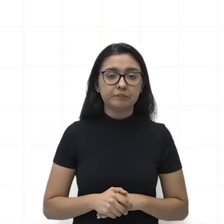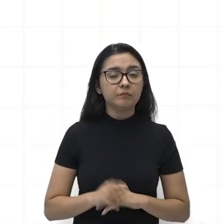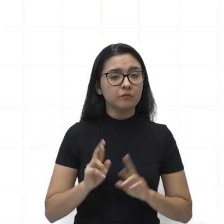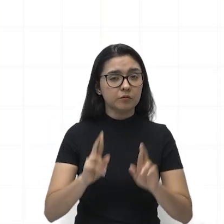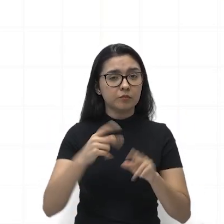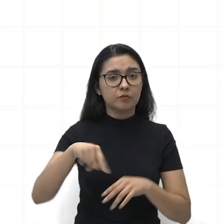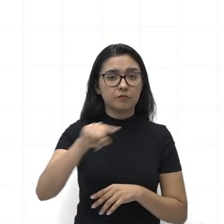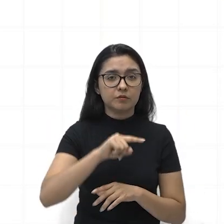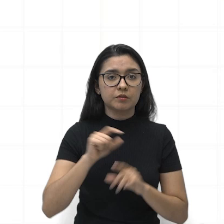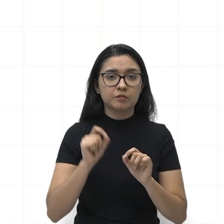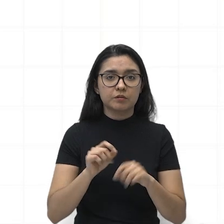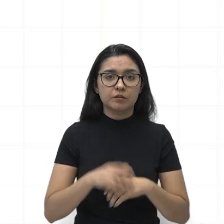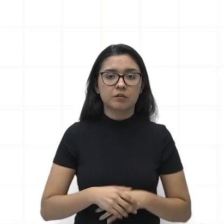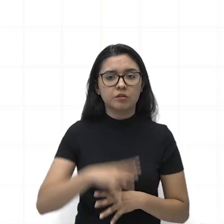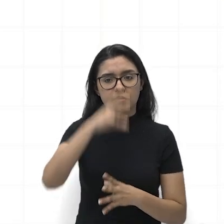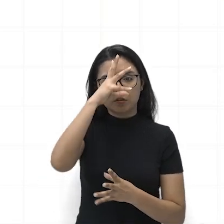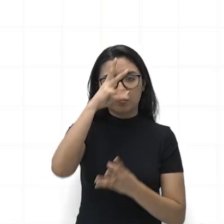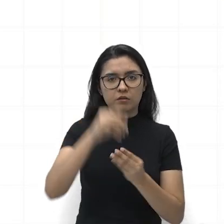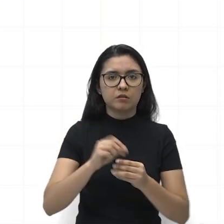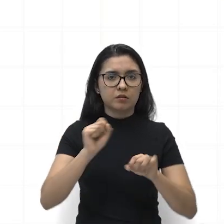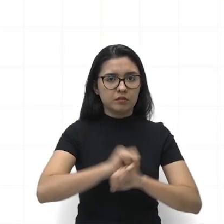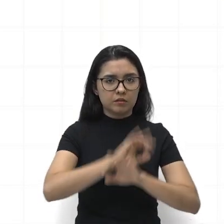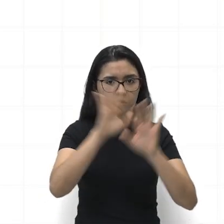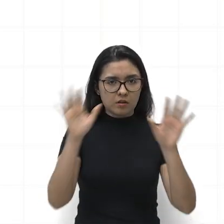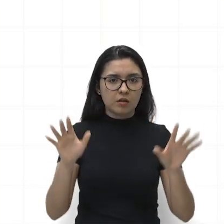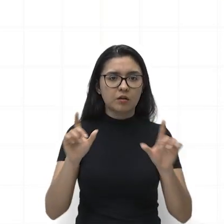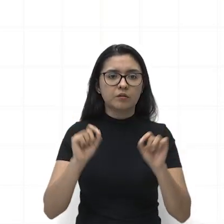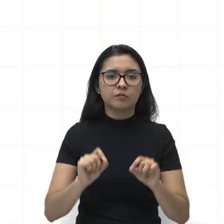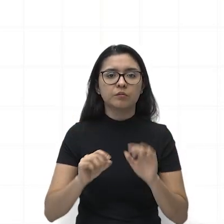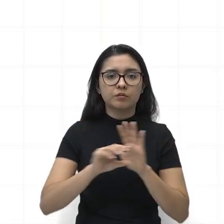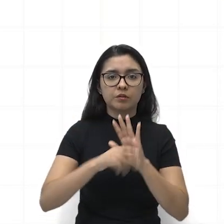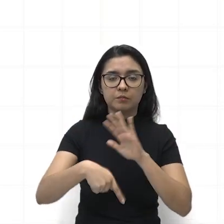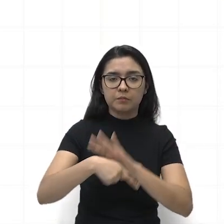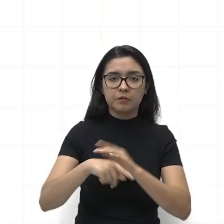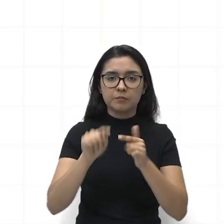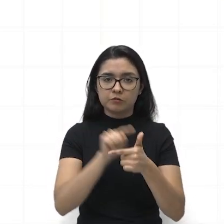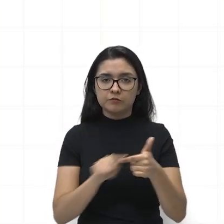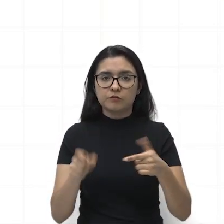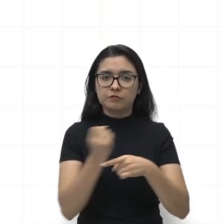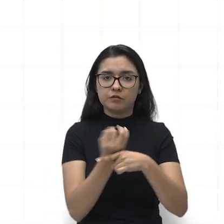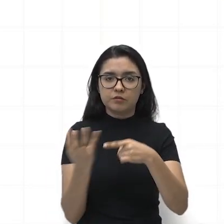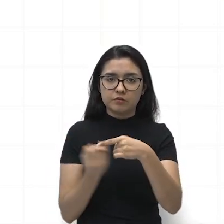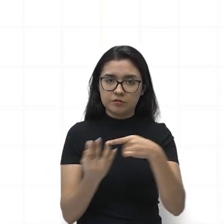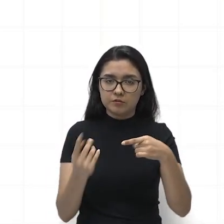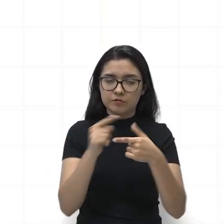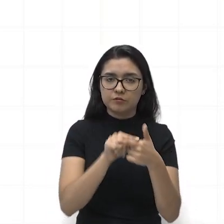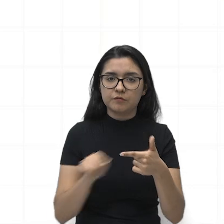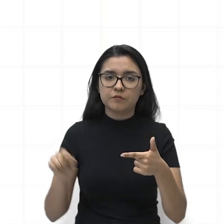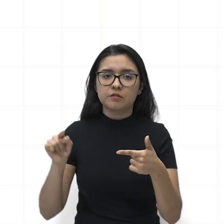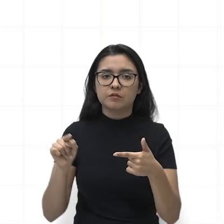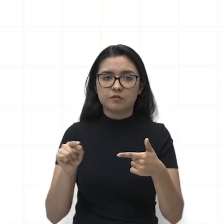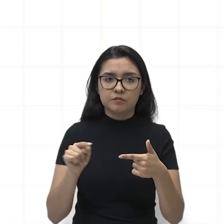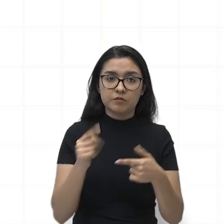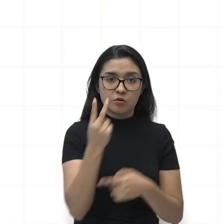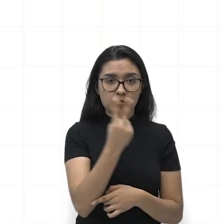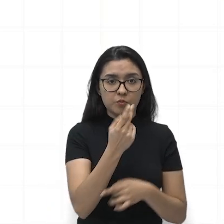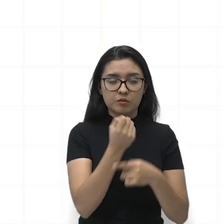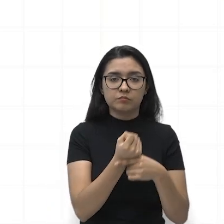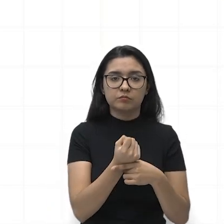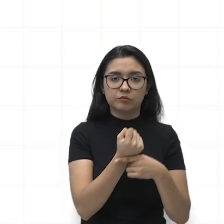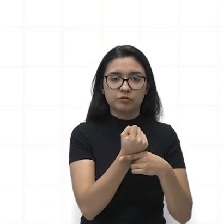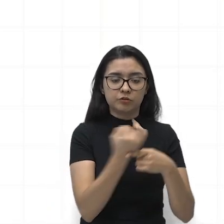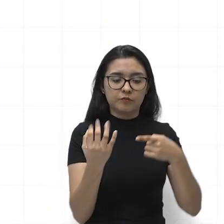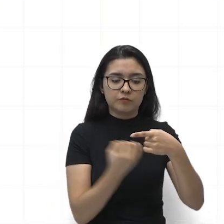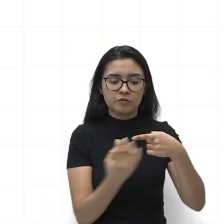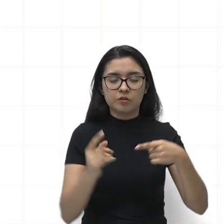espero que você tenha compreendido aqui a ideia da divisão, tá bom? Da divisão entre duas frações, no